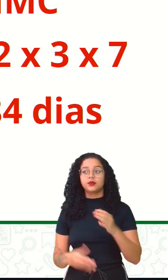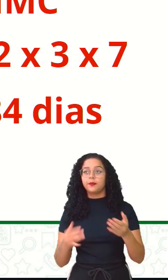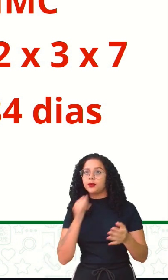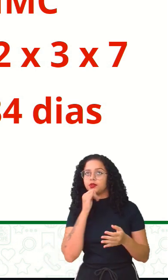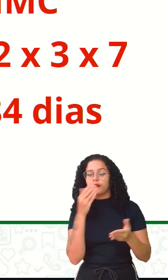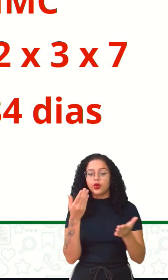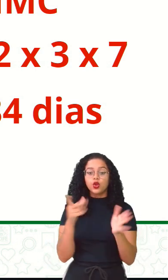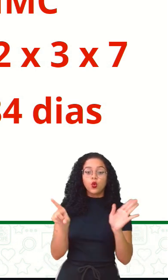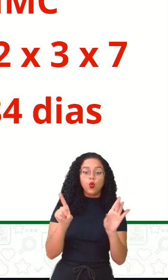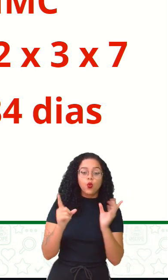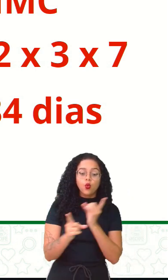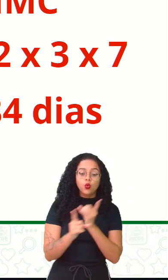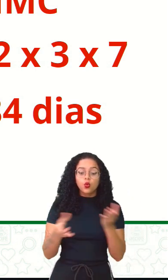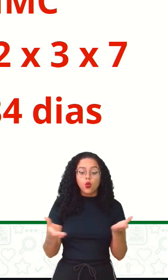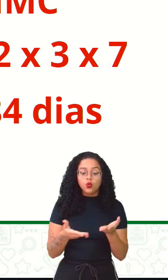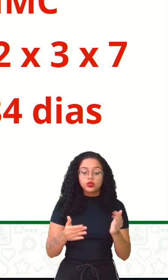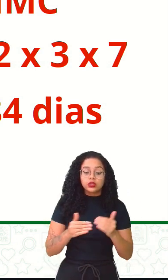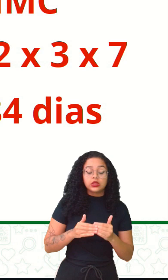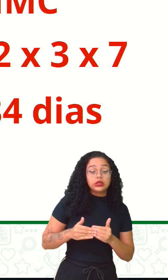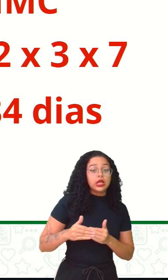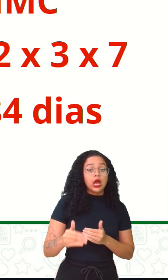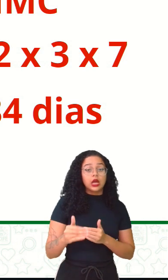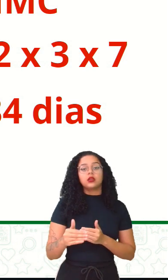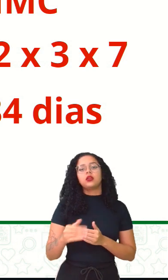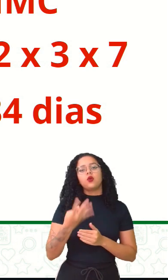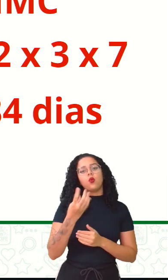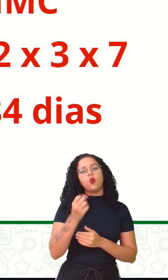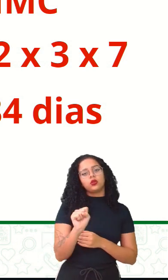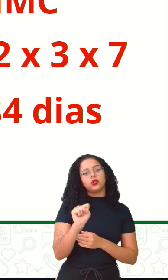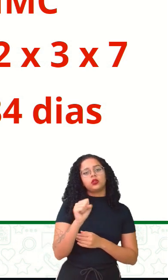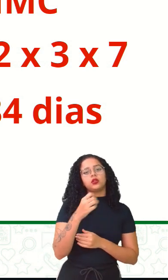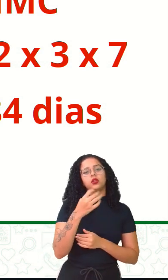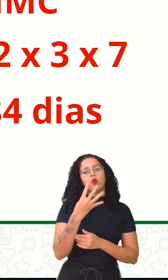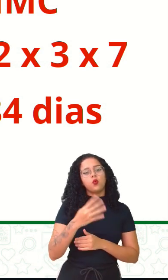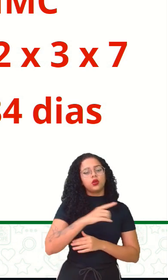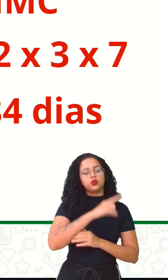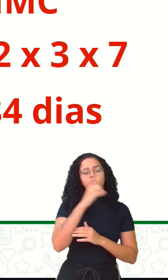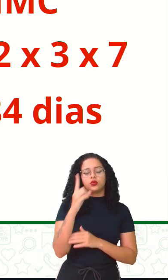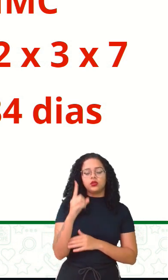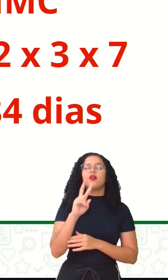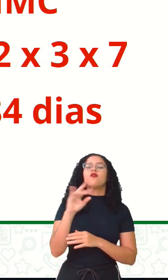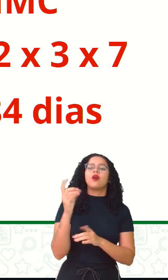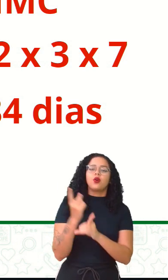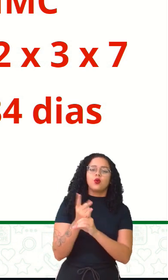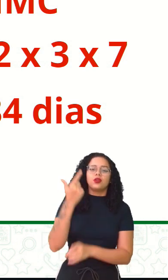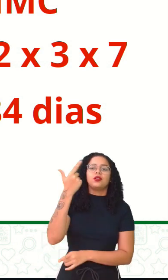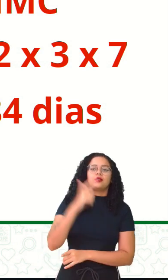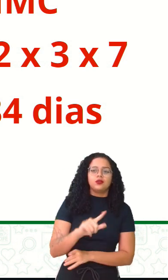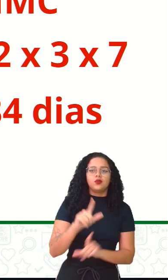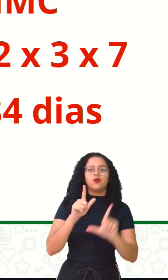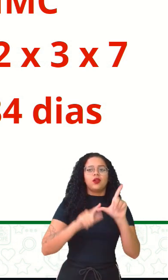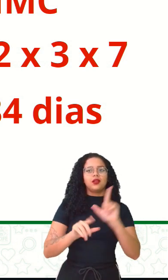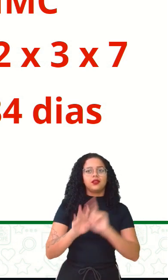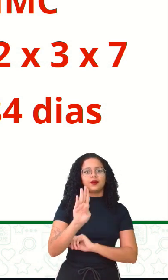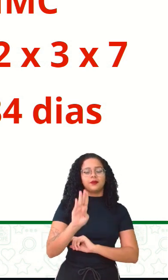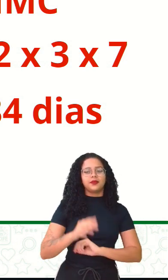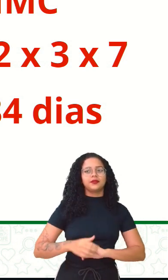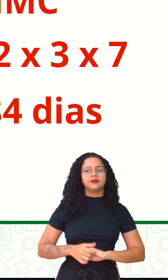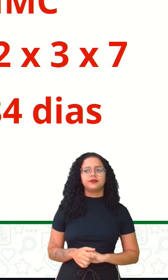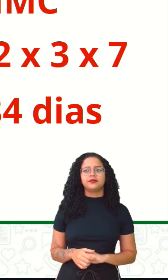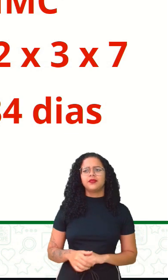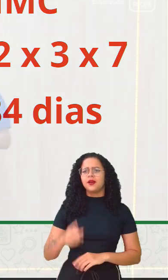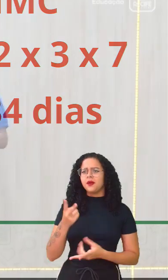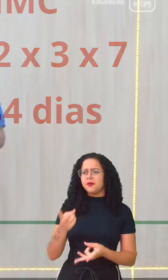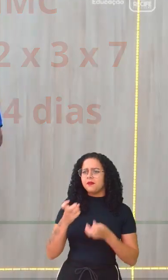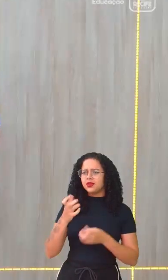hoje, daqui a 84 dias, eles vão se encontrar novamente, gabarito, letra B de bola. Tá vendo